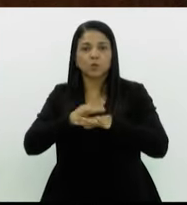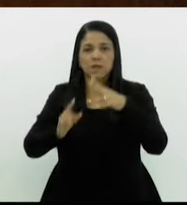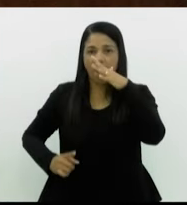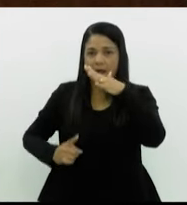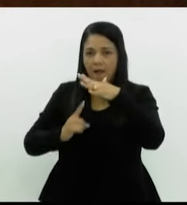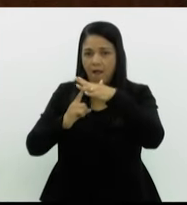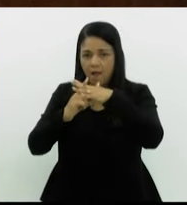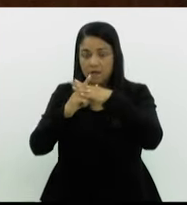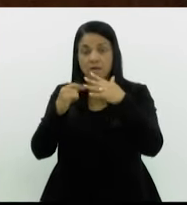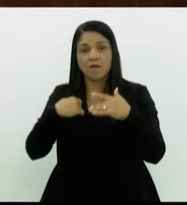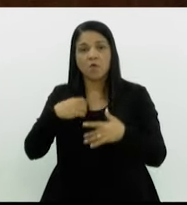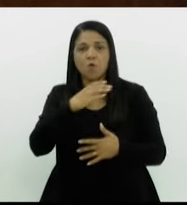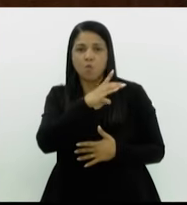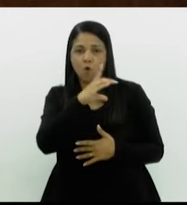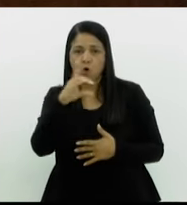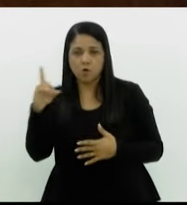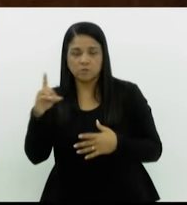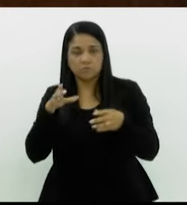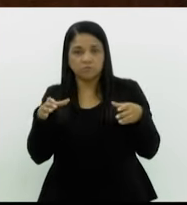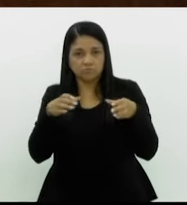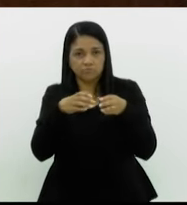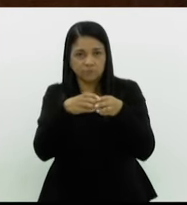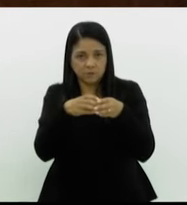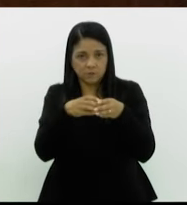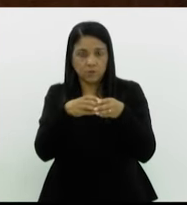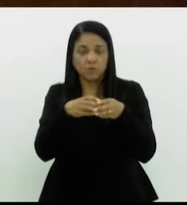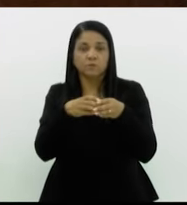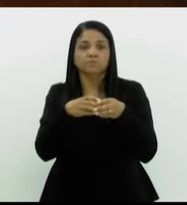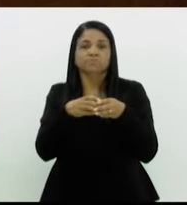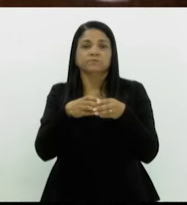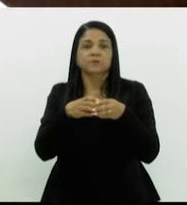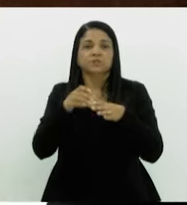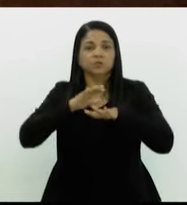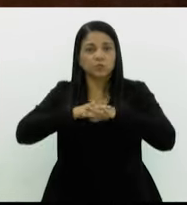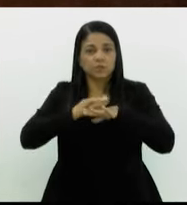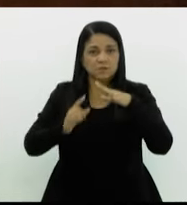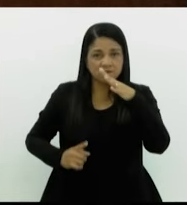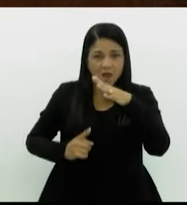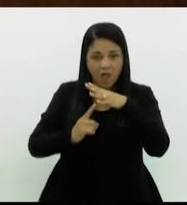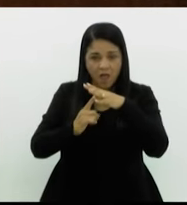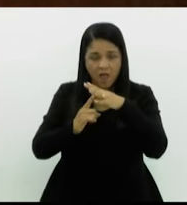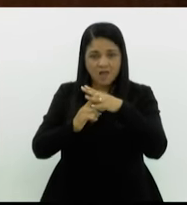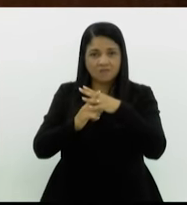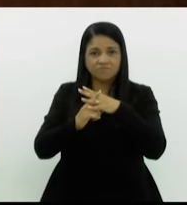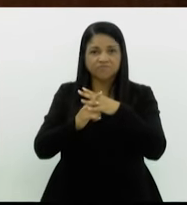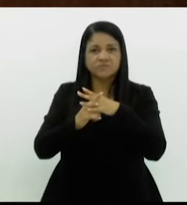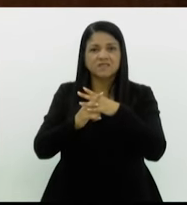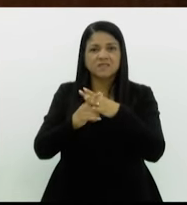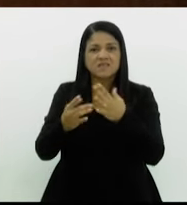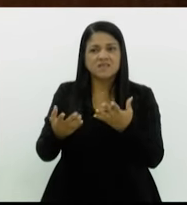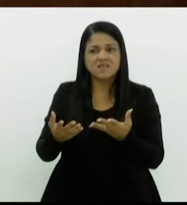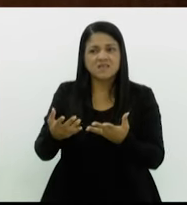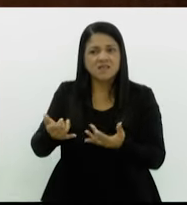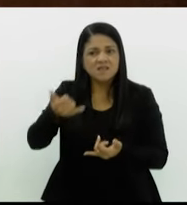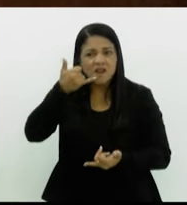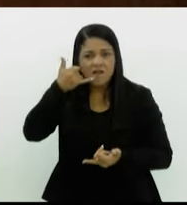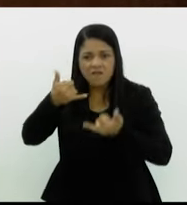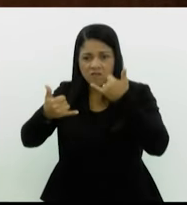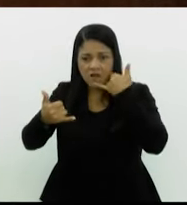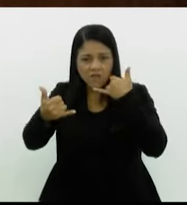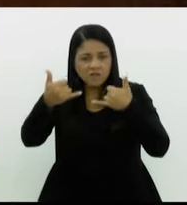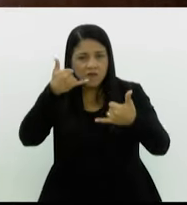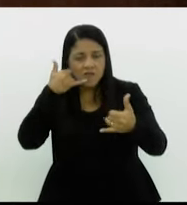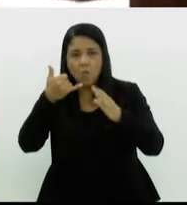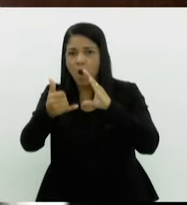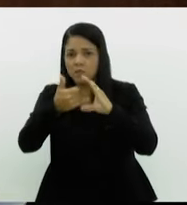da Comissão Parlamentar de Doenças Raras, recebi muitos telefonemas,